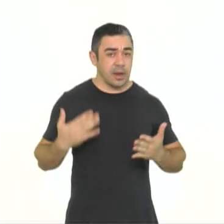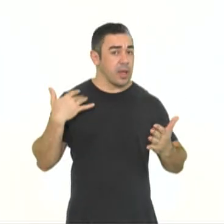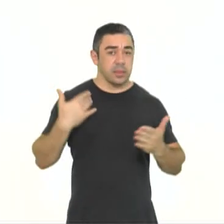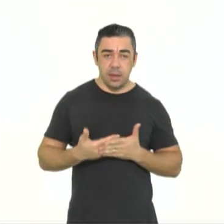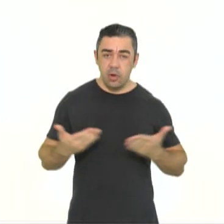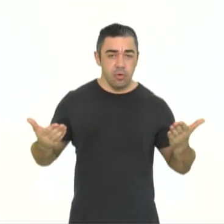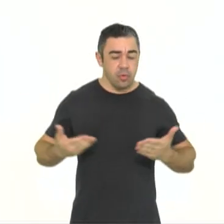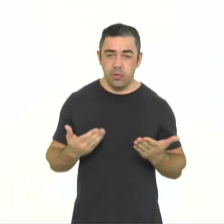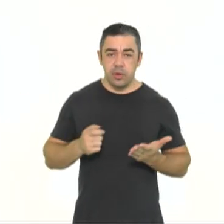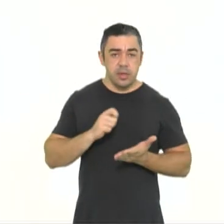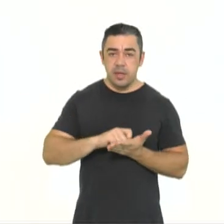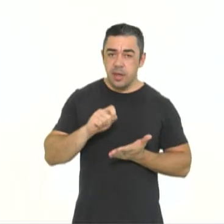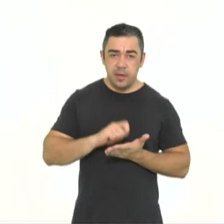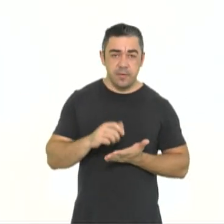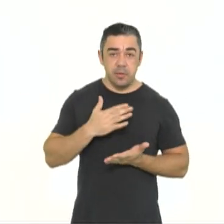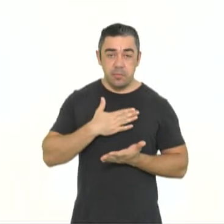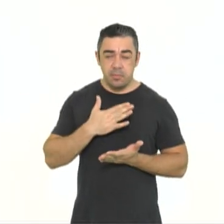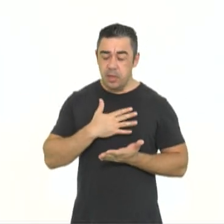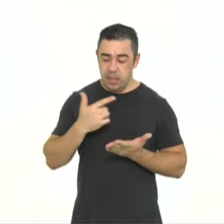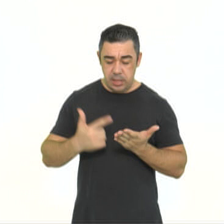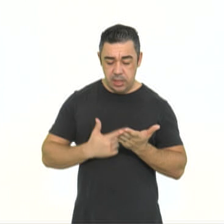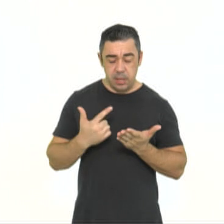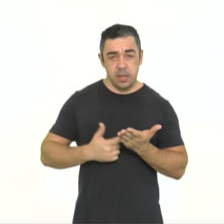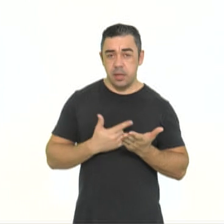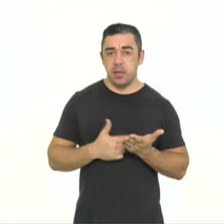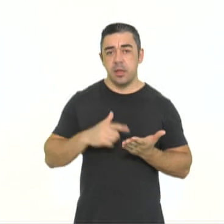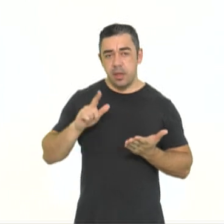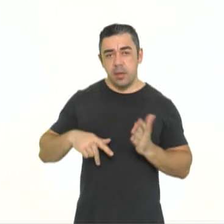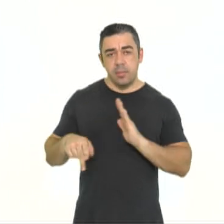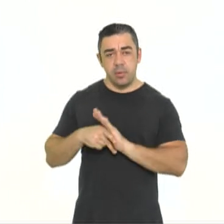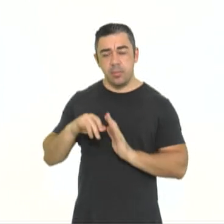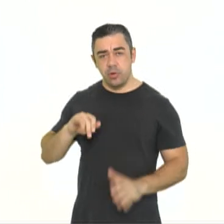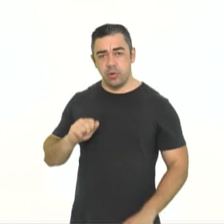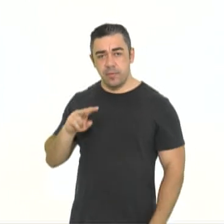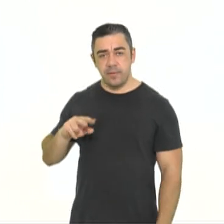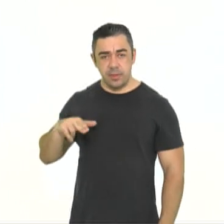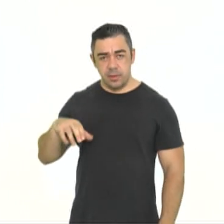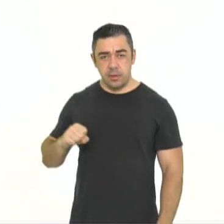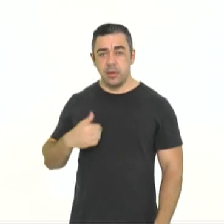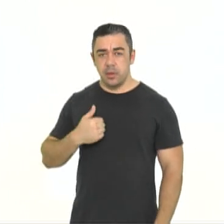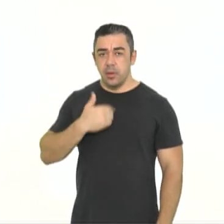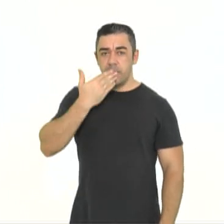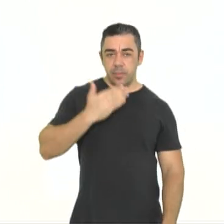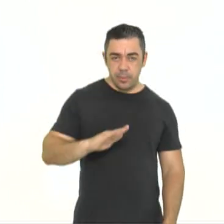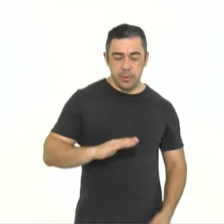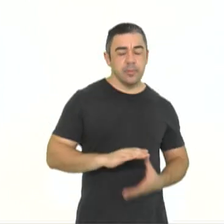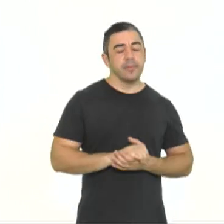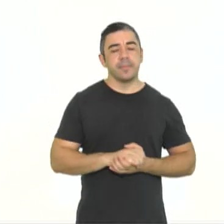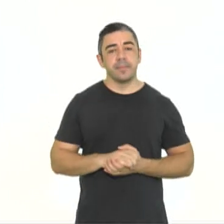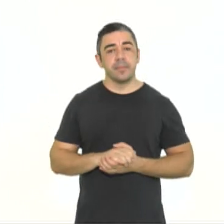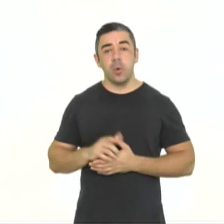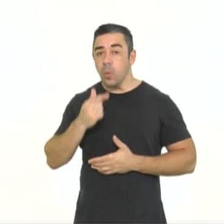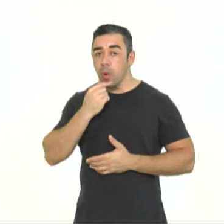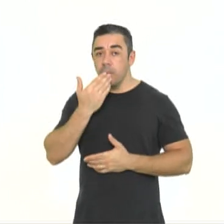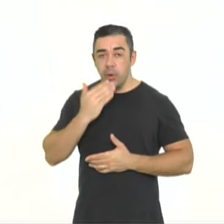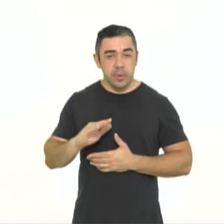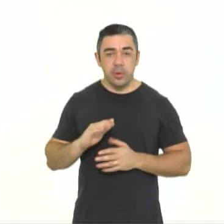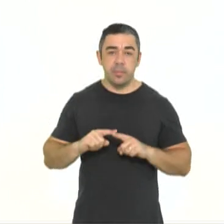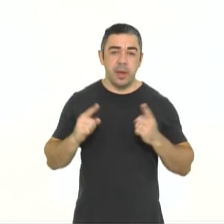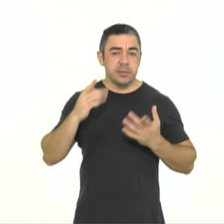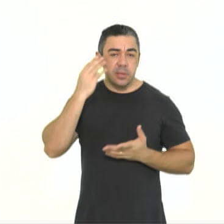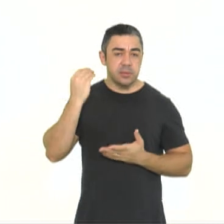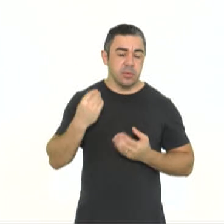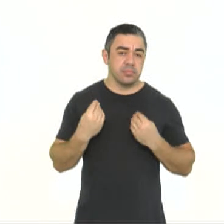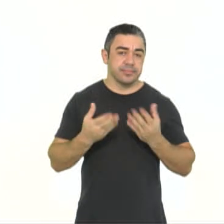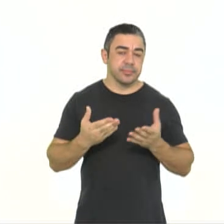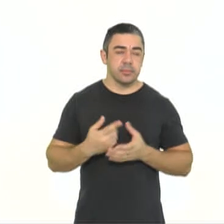hoje ainda não pude escrever as minhas obras sobre o javanês para lhe mandar conforme prometi. Então ele prometeu, mas não mandou. Por